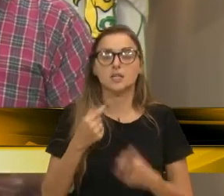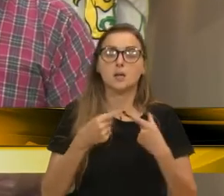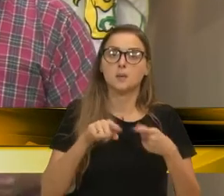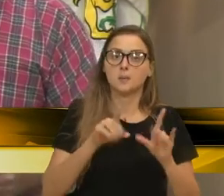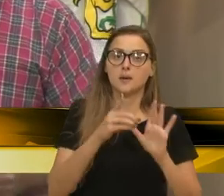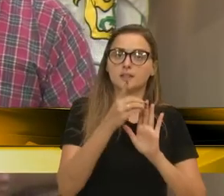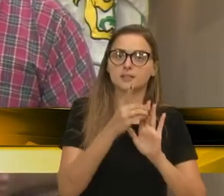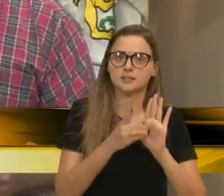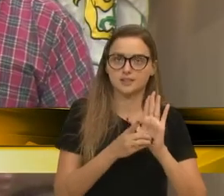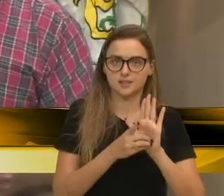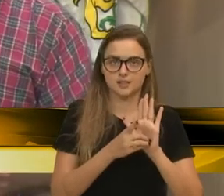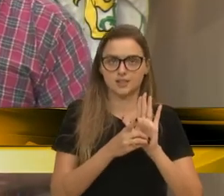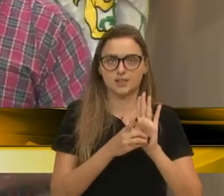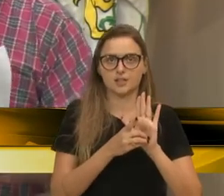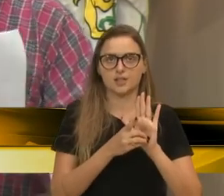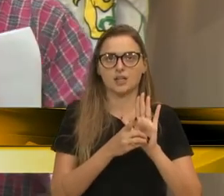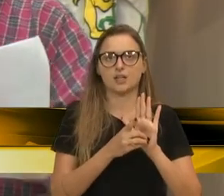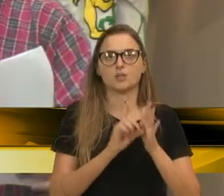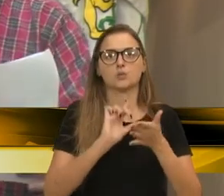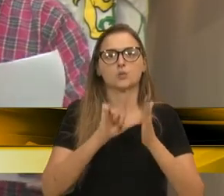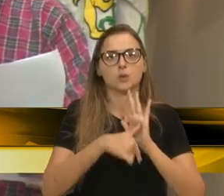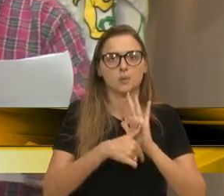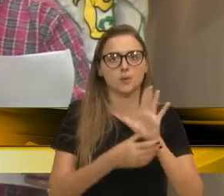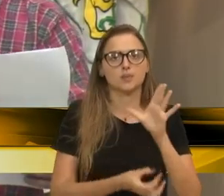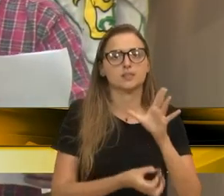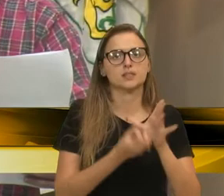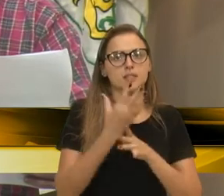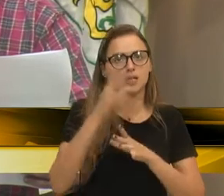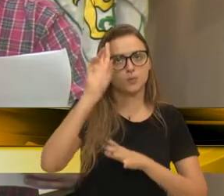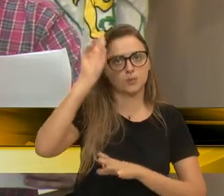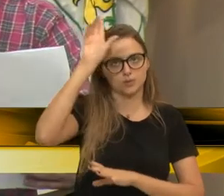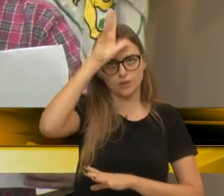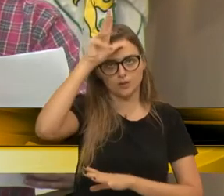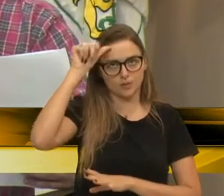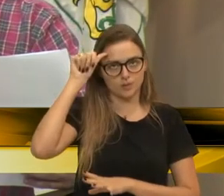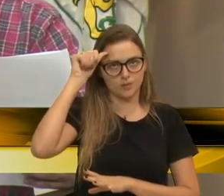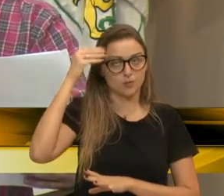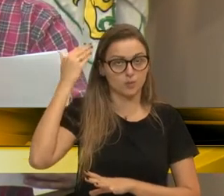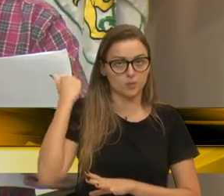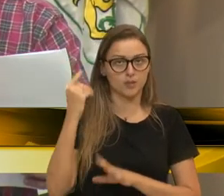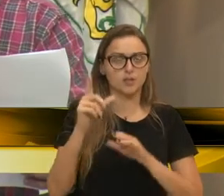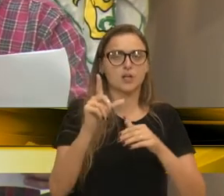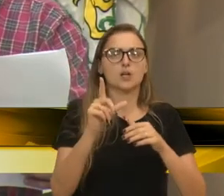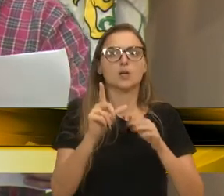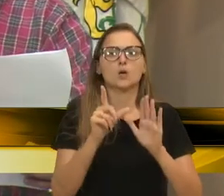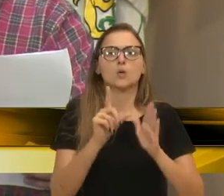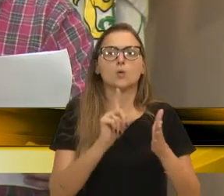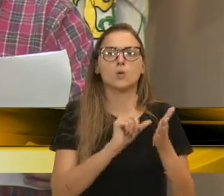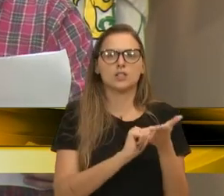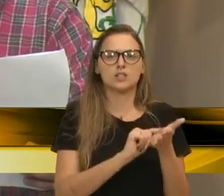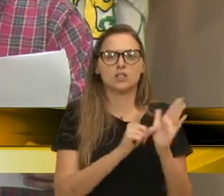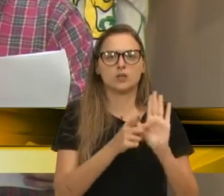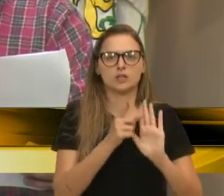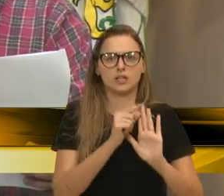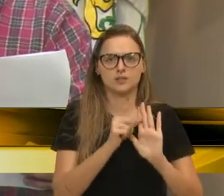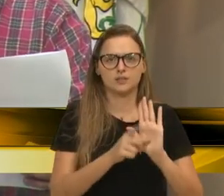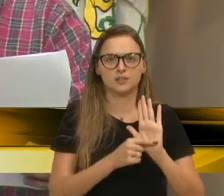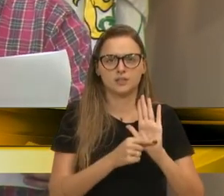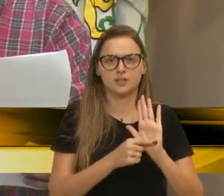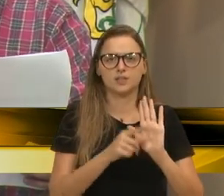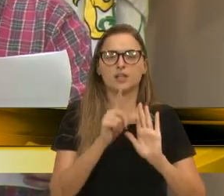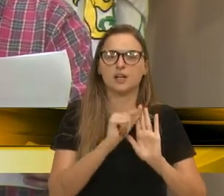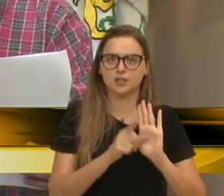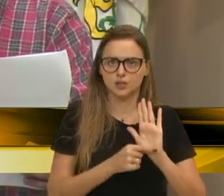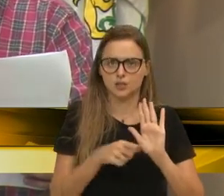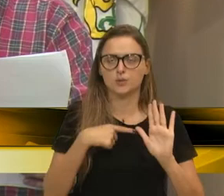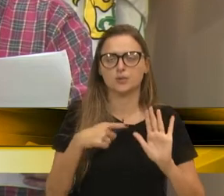decreto, depois que foi feito pelo prefeito à época, ele diz no seu artigo 2º, fica instituído sem